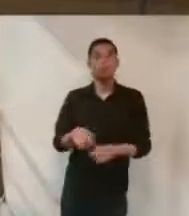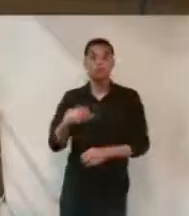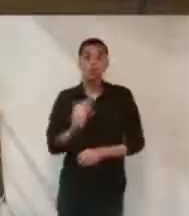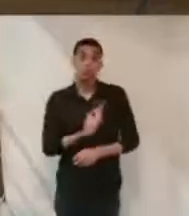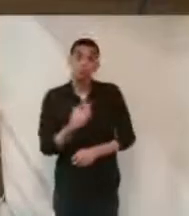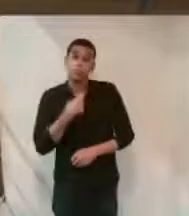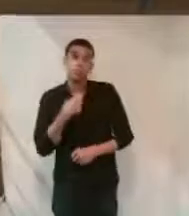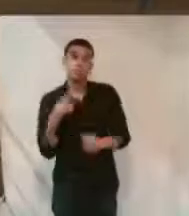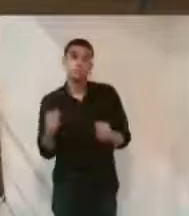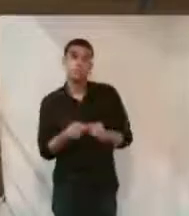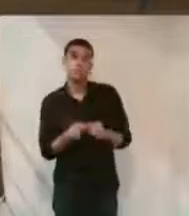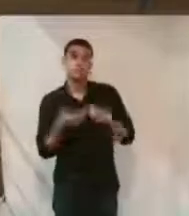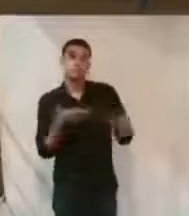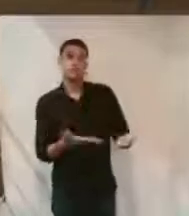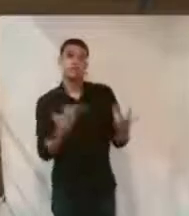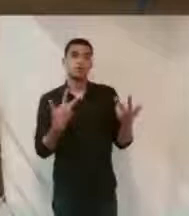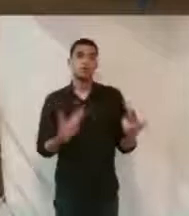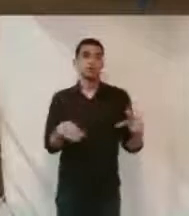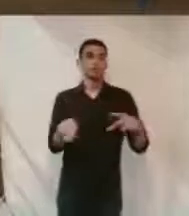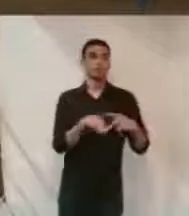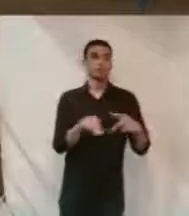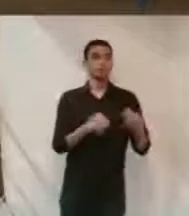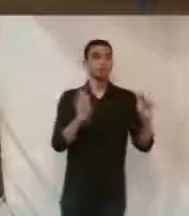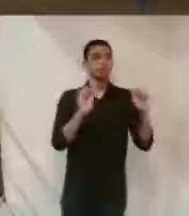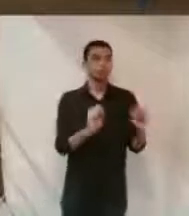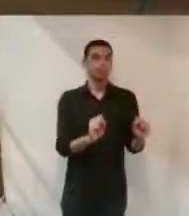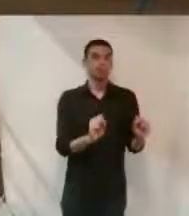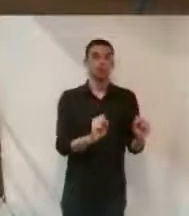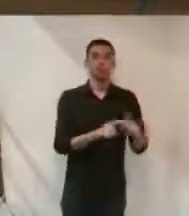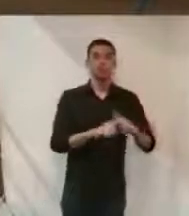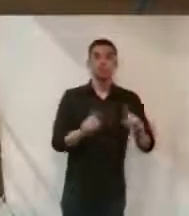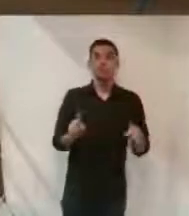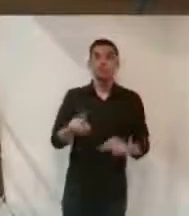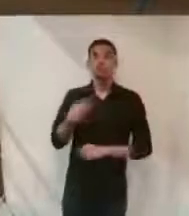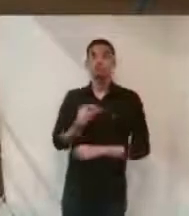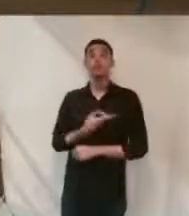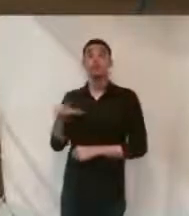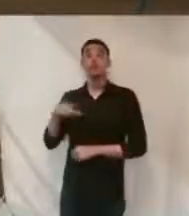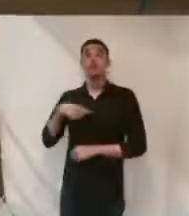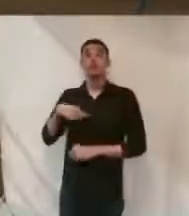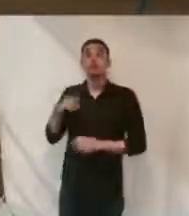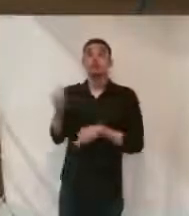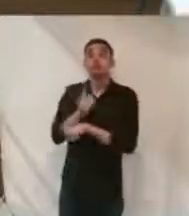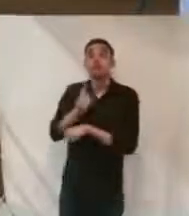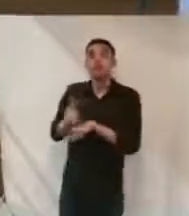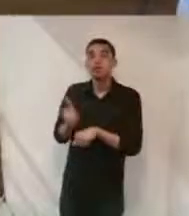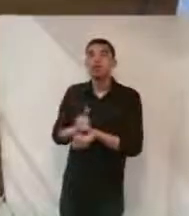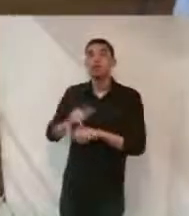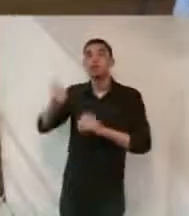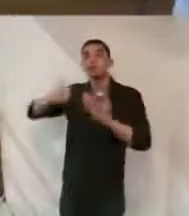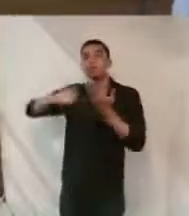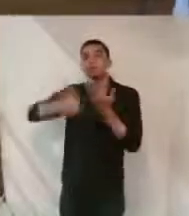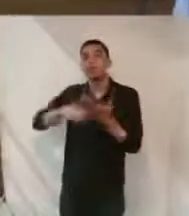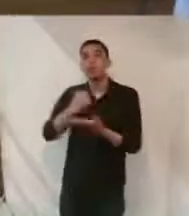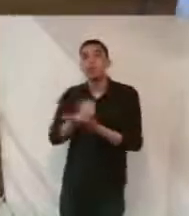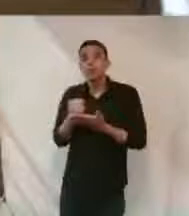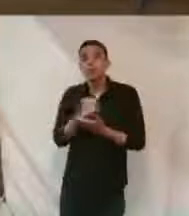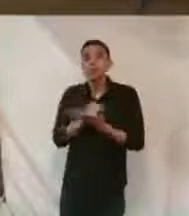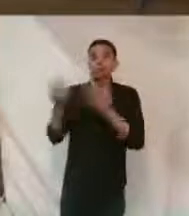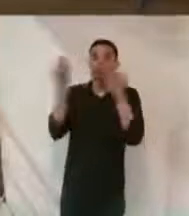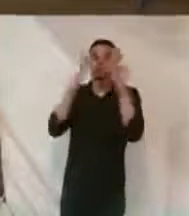ampla e vasta competência para analisar os recursos públicos, verificar a melhor saída para aquele lixão que precisa